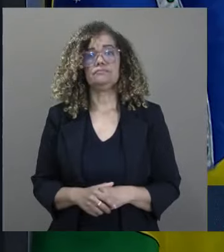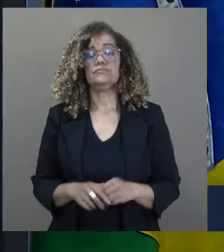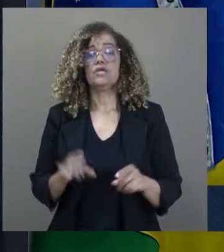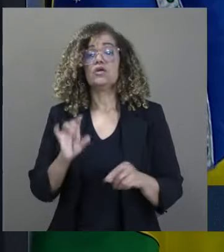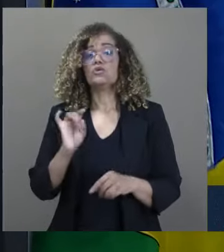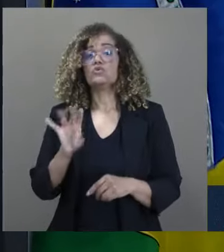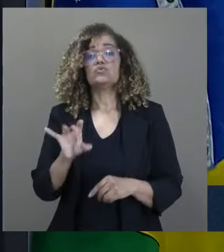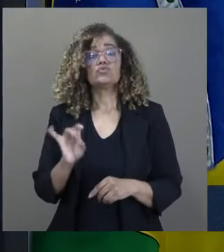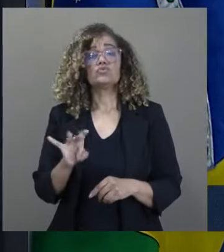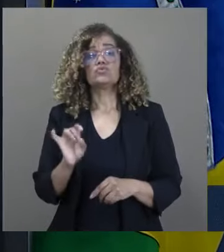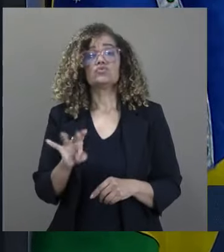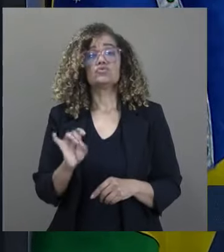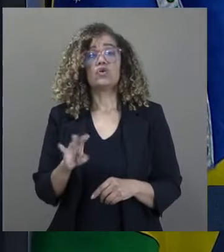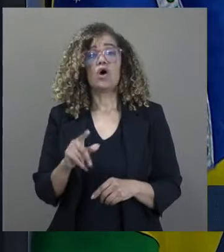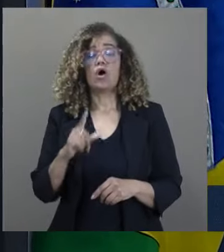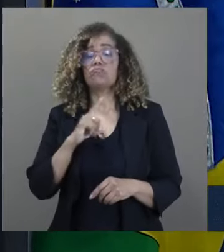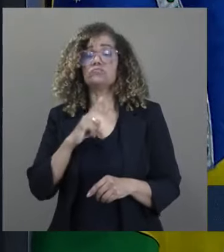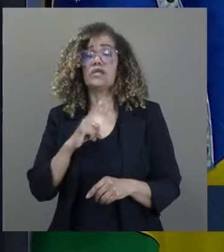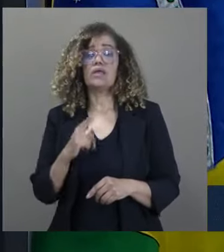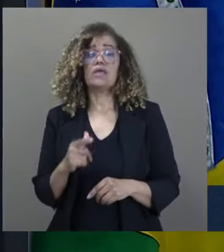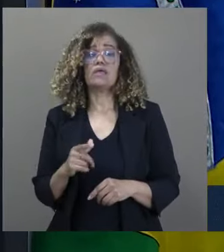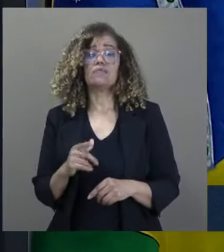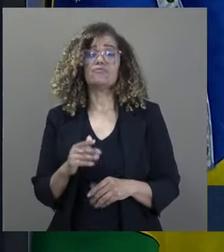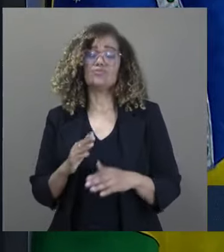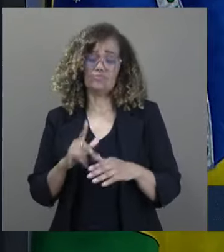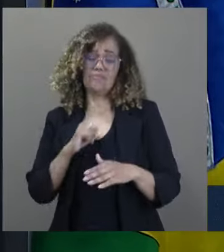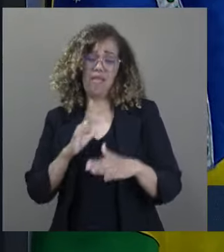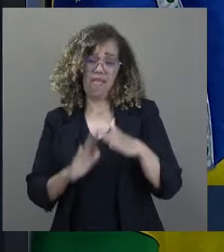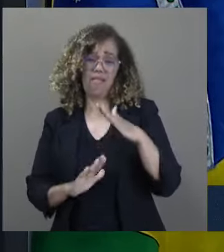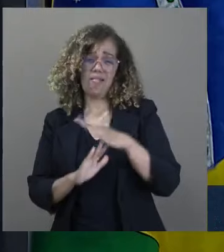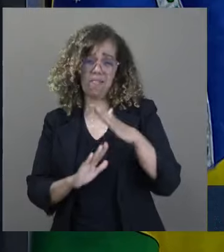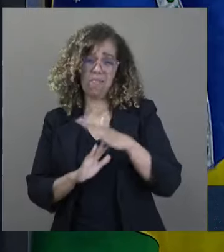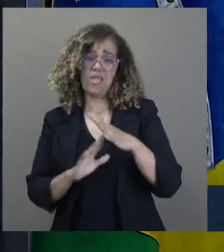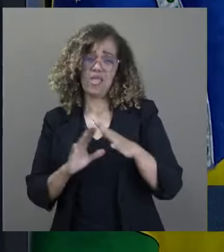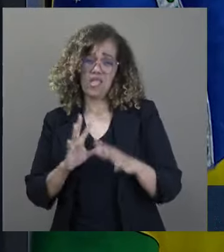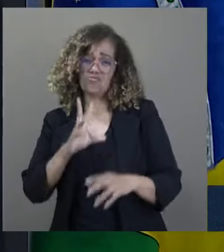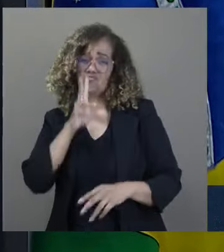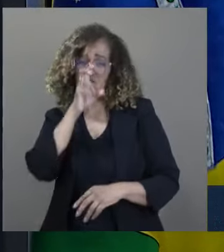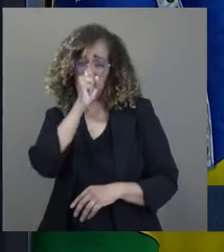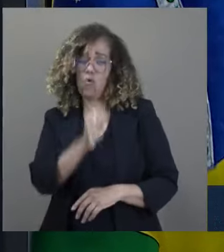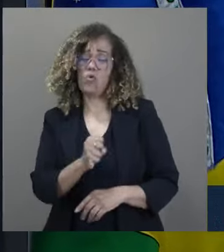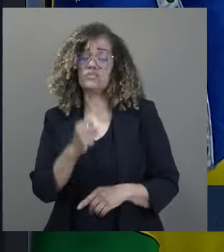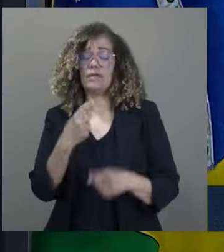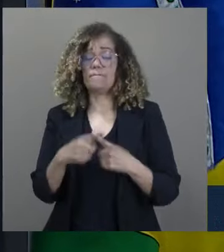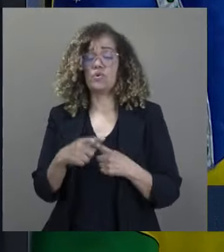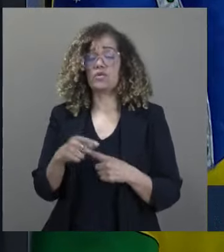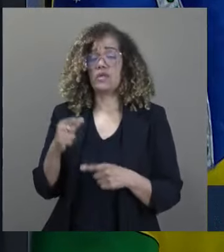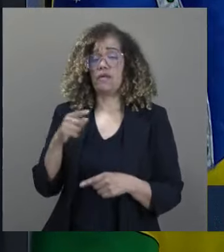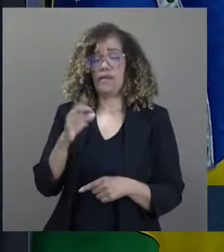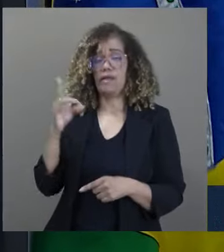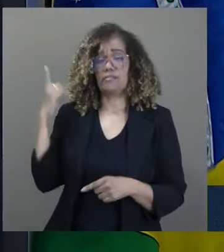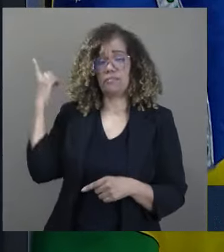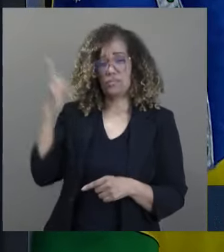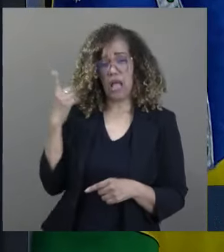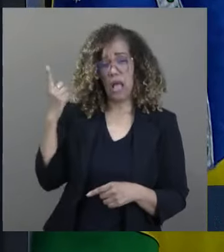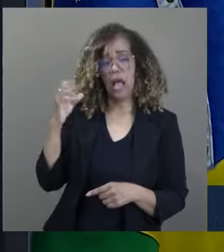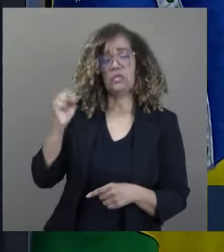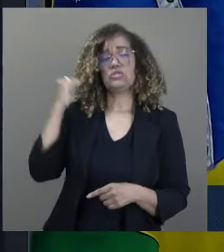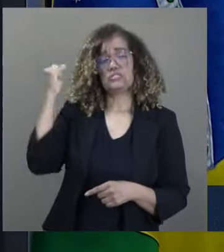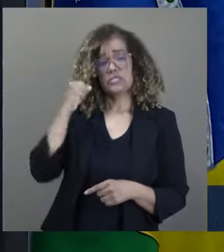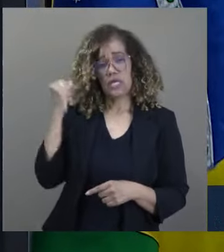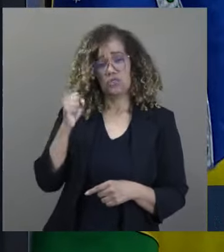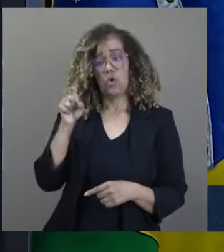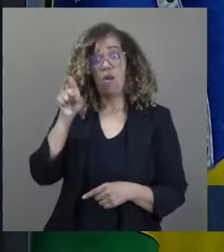lutar no limite das nossas forças. Quando eu cheguei para os deputados, senadores republicanos lá nos